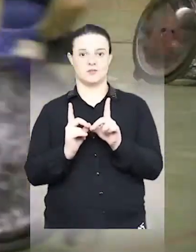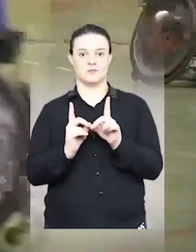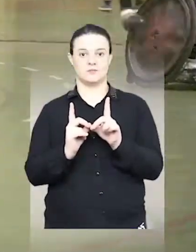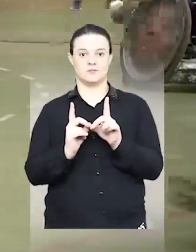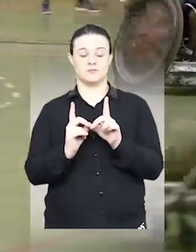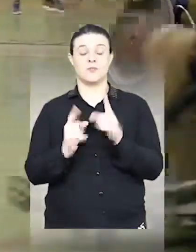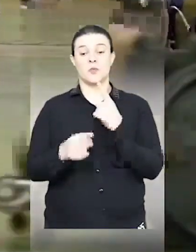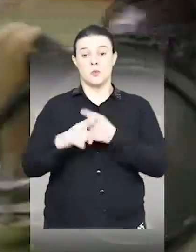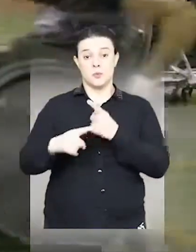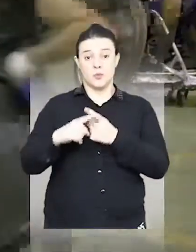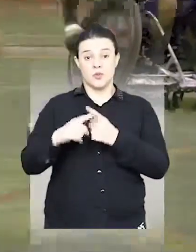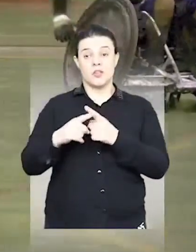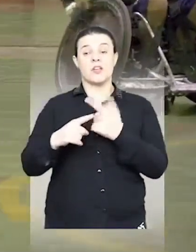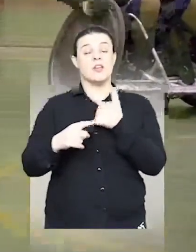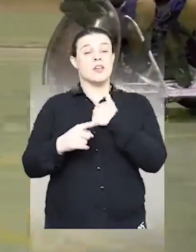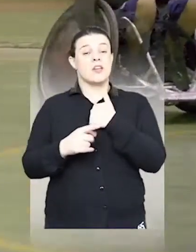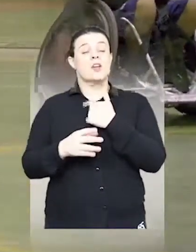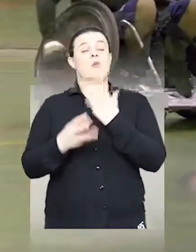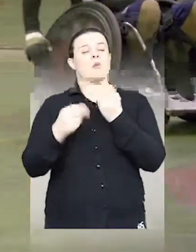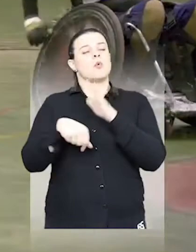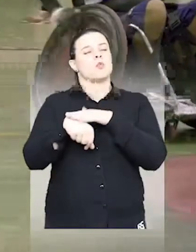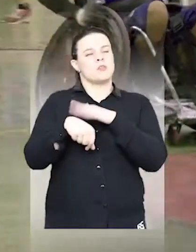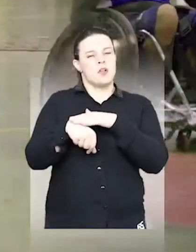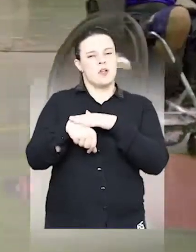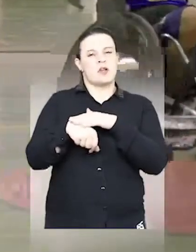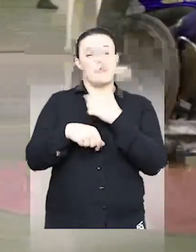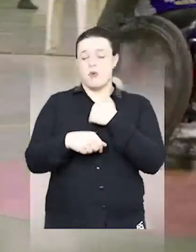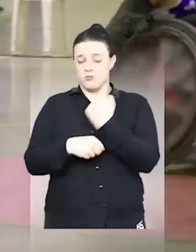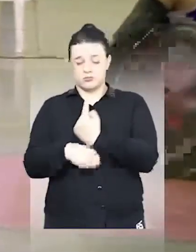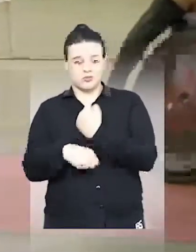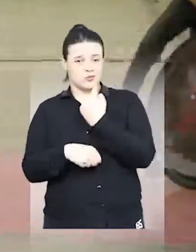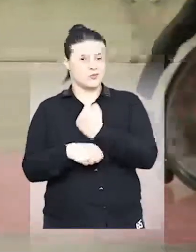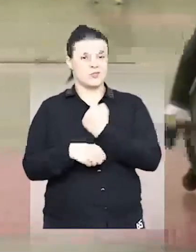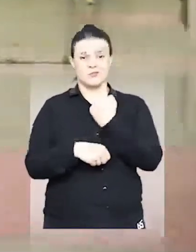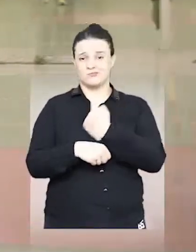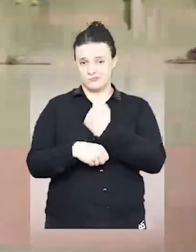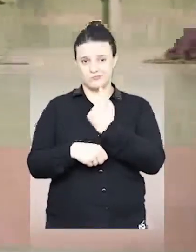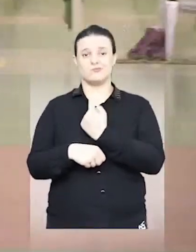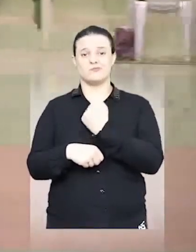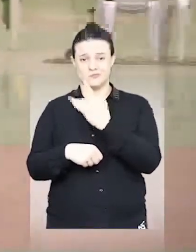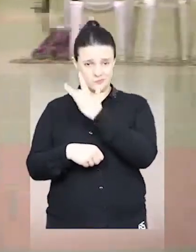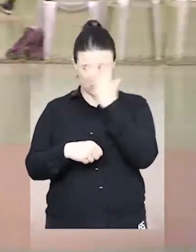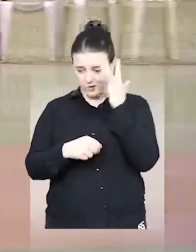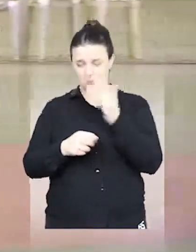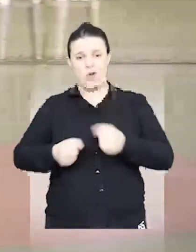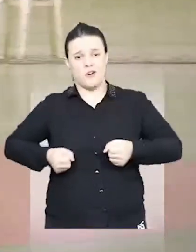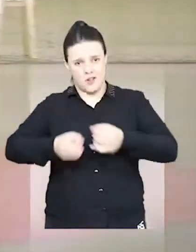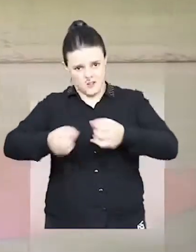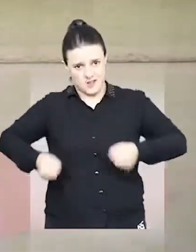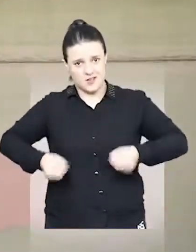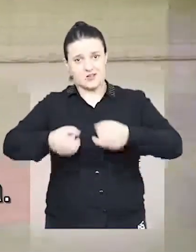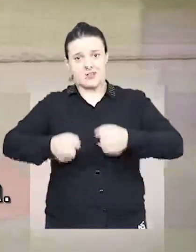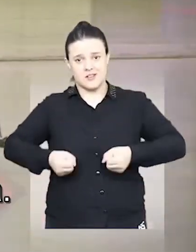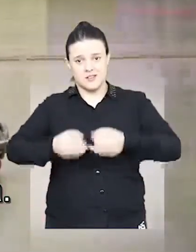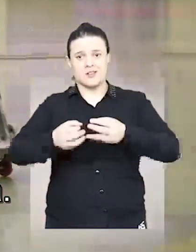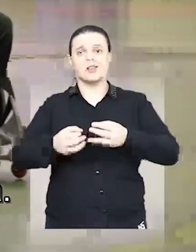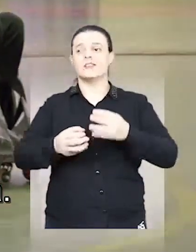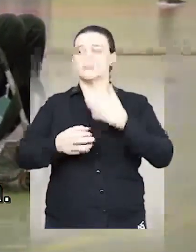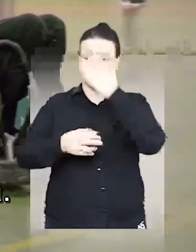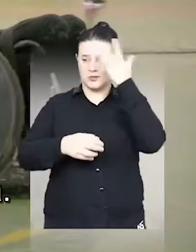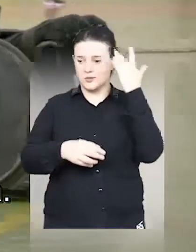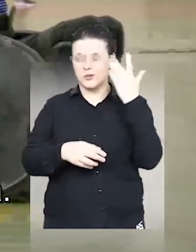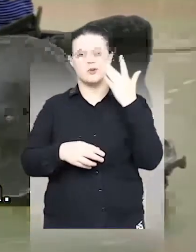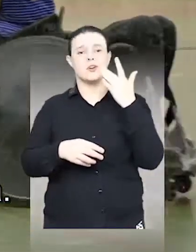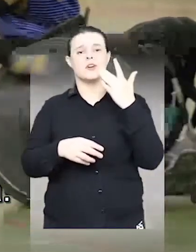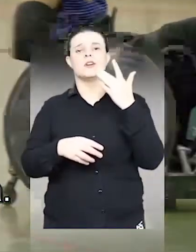deficiência. Porque eu fiquei bastante tempo onde só eu era o único cadeirante, eu era a única